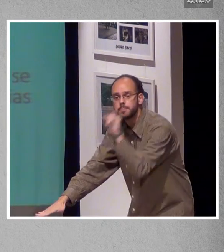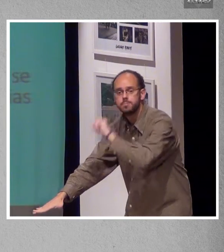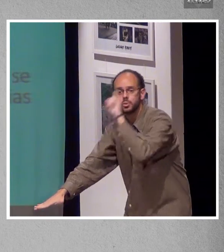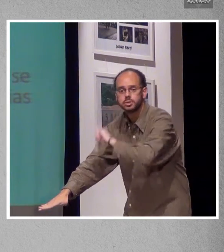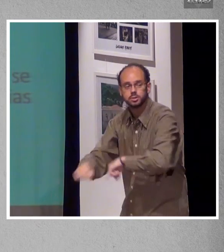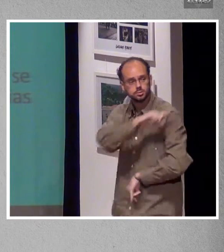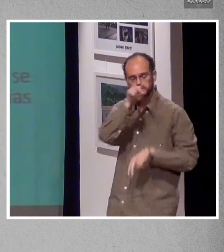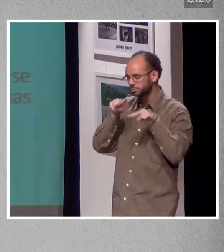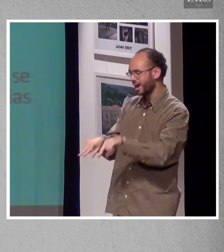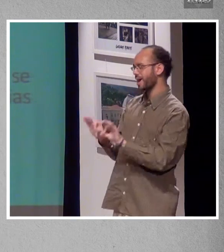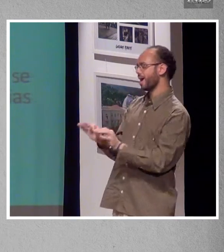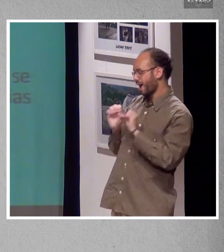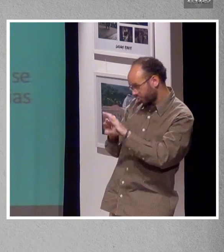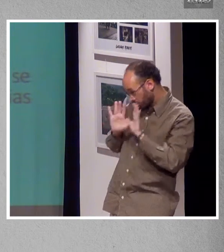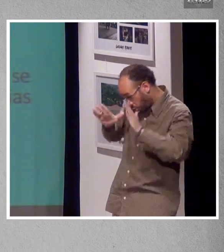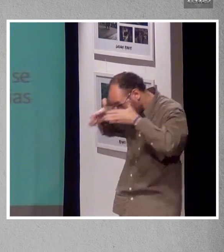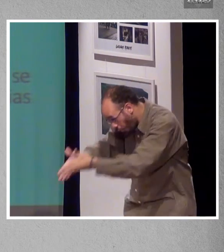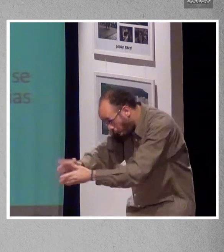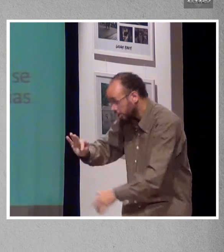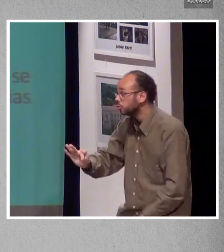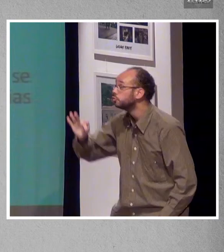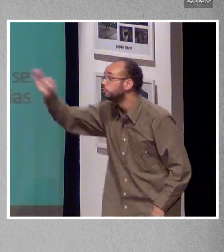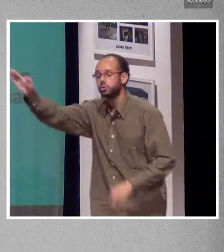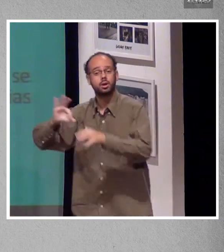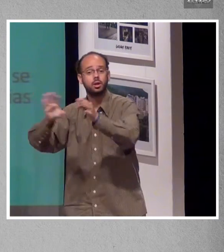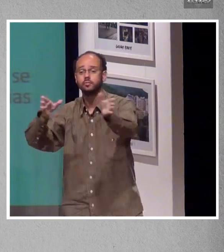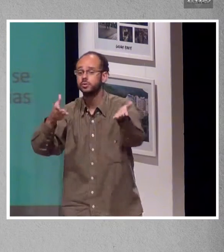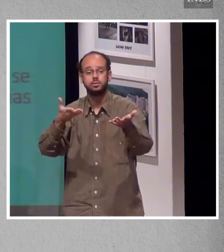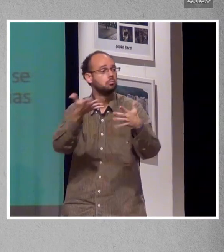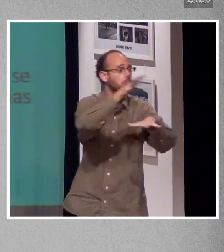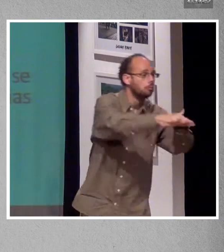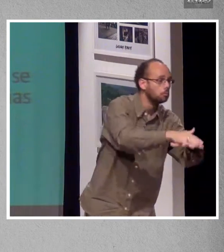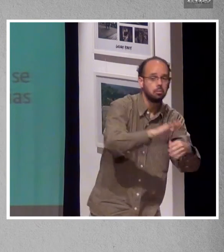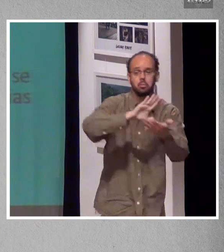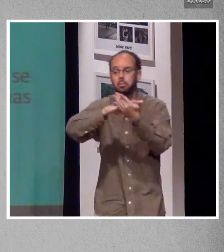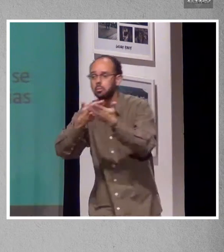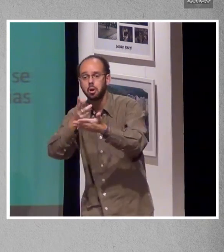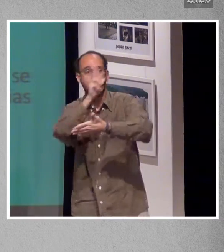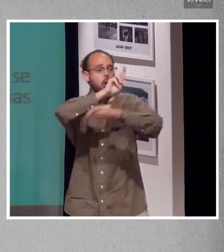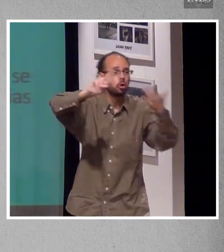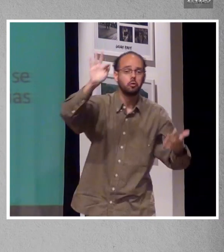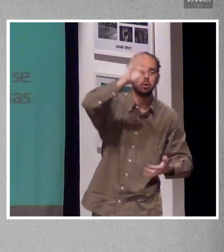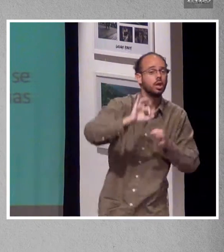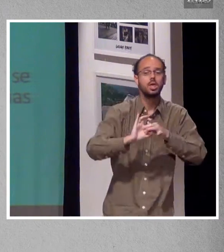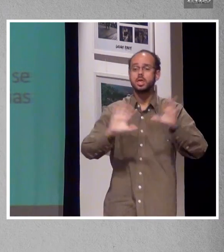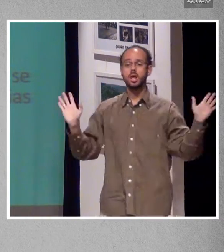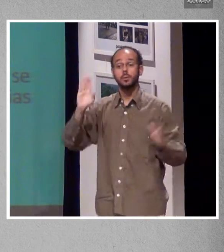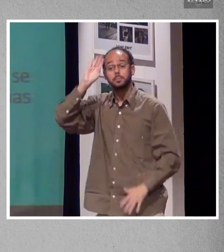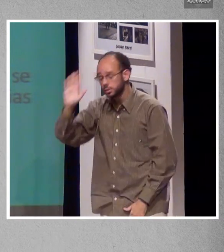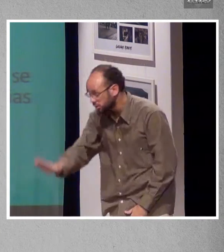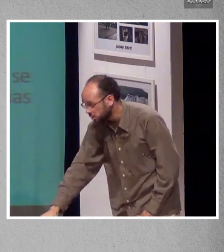surdos com atraso linguístico. Isso é muito importante, desde a infância, haver um foco na aquisição